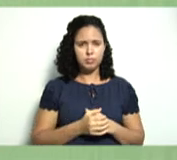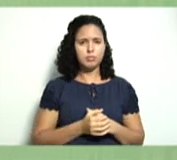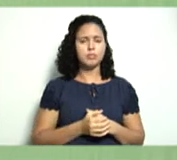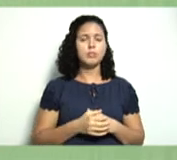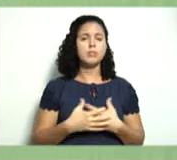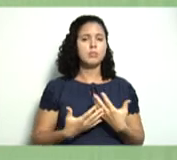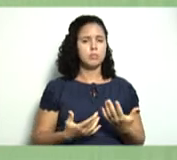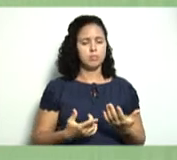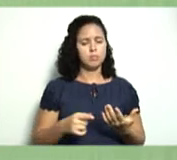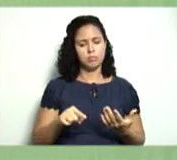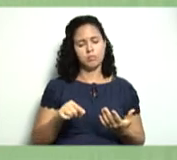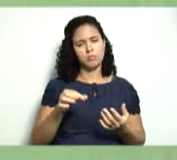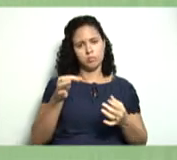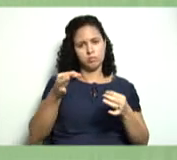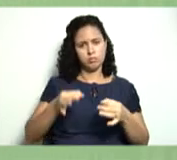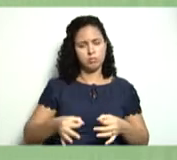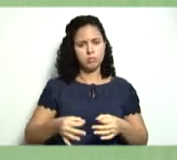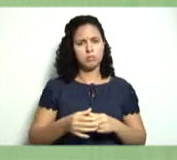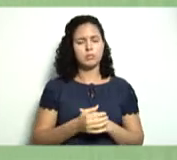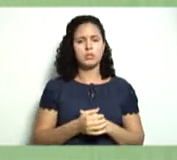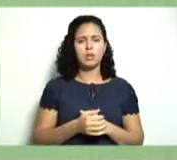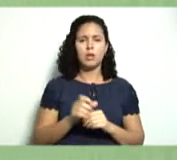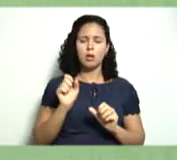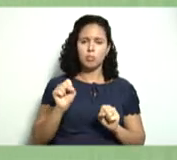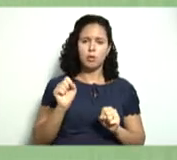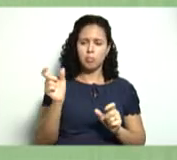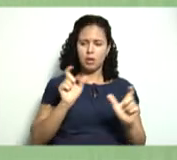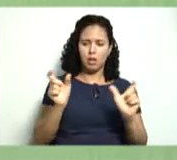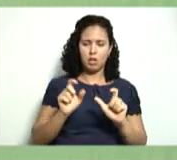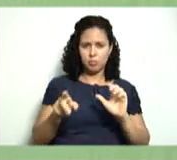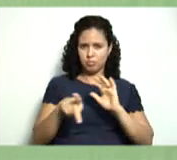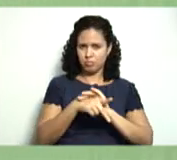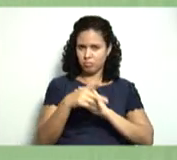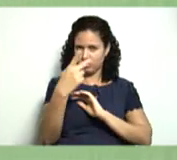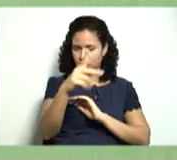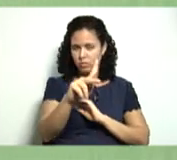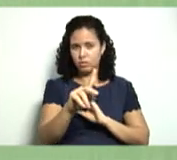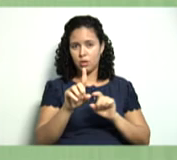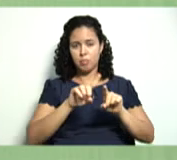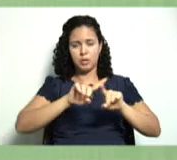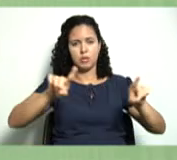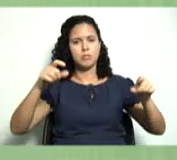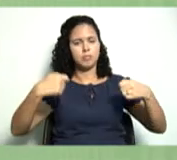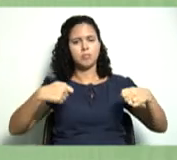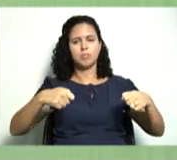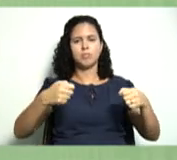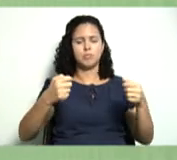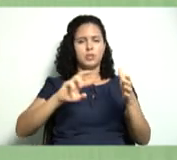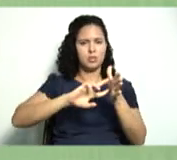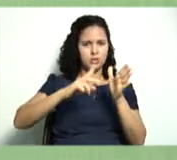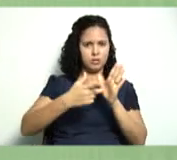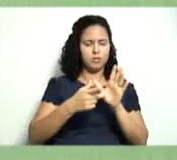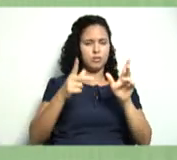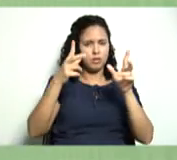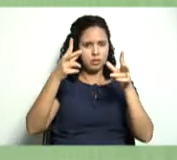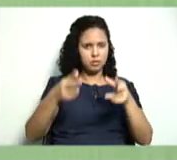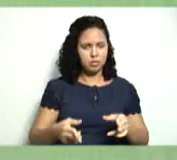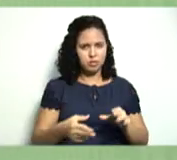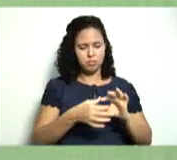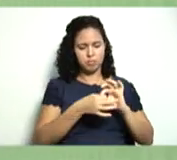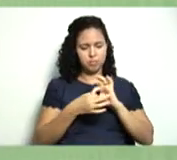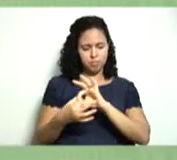essa definição você pode utilizar algumas palavras sua mas tem que ter esse sentido aqui ó interligados